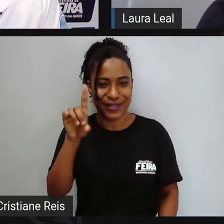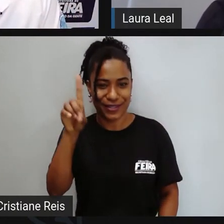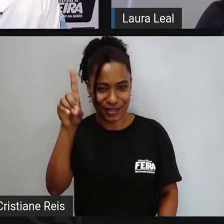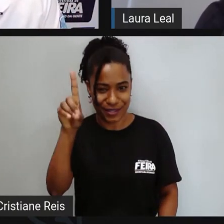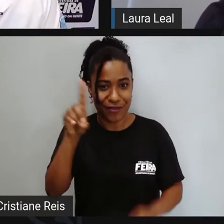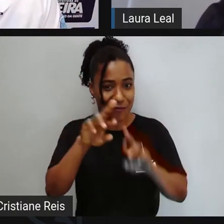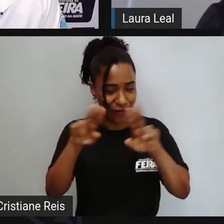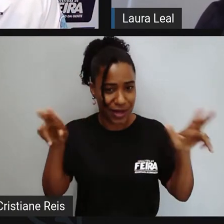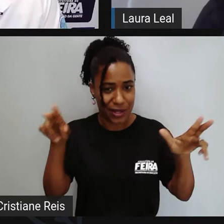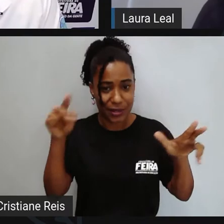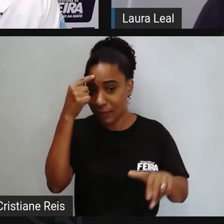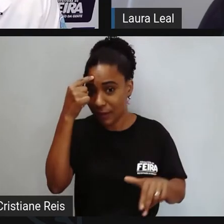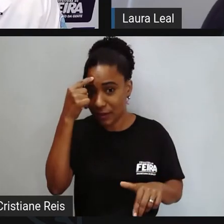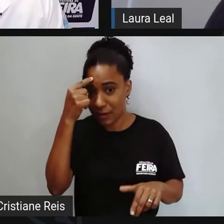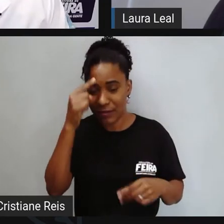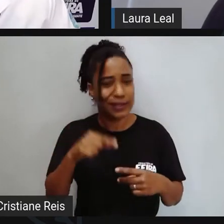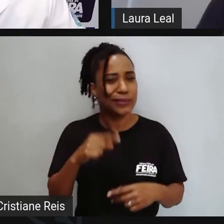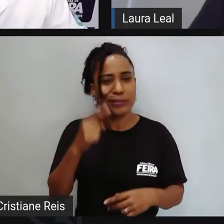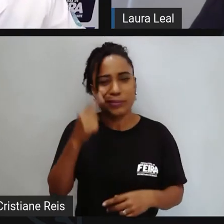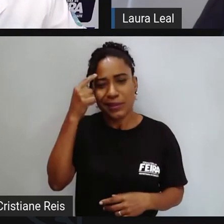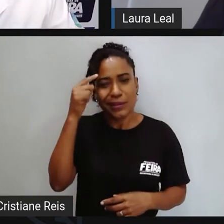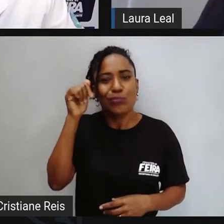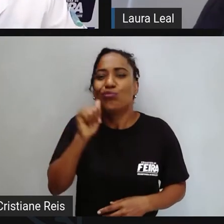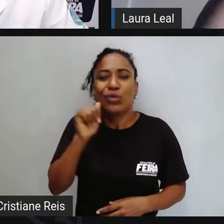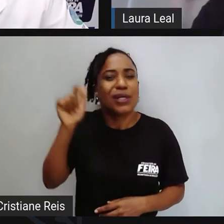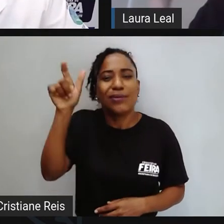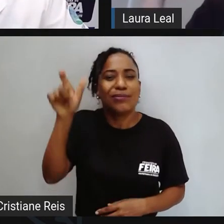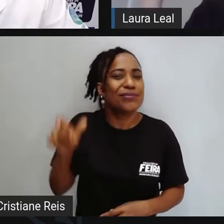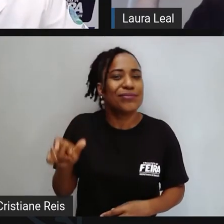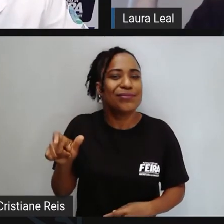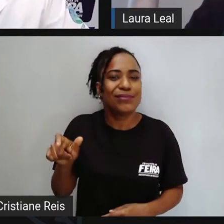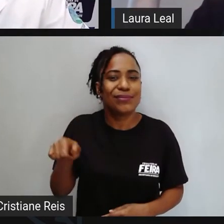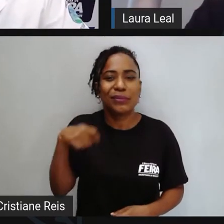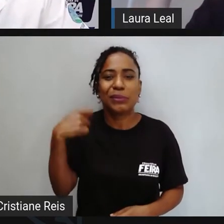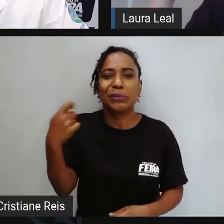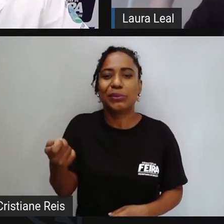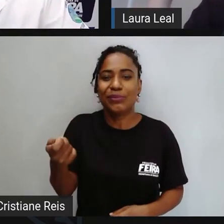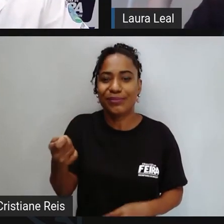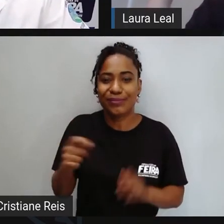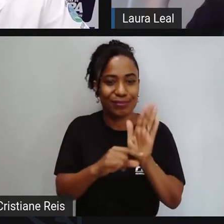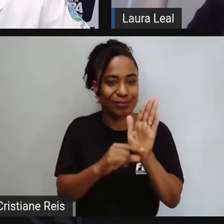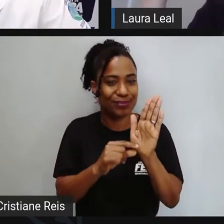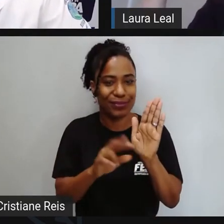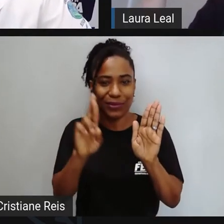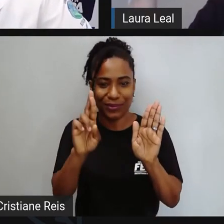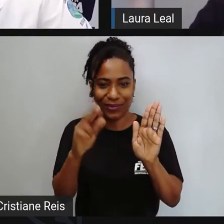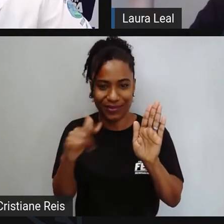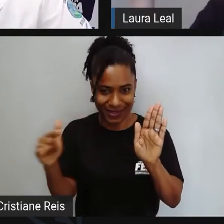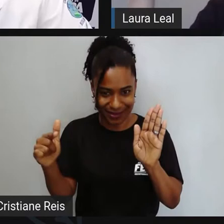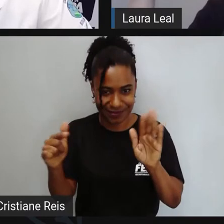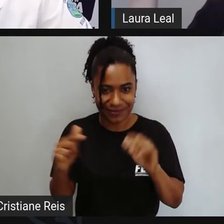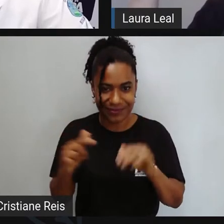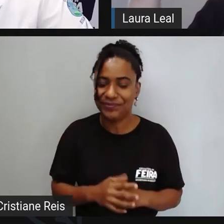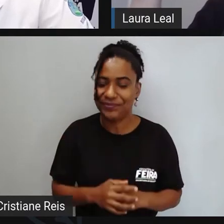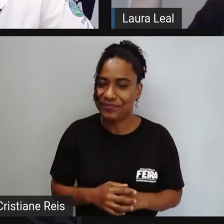Isso é interessante, porque isso é resultado de um viés da nossa cabeça e de como a gente